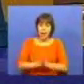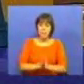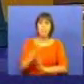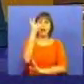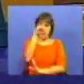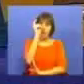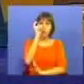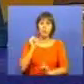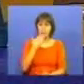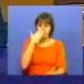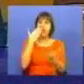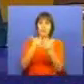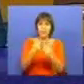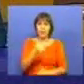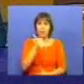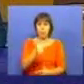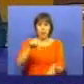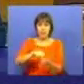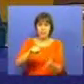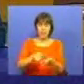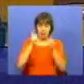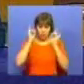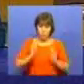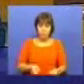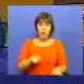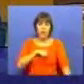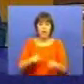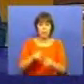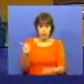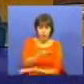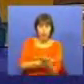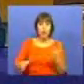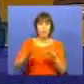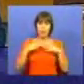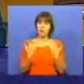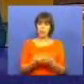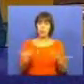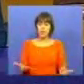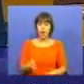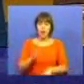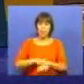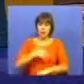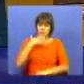sua coragem para enfrentarem o Bloco Central que se instalou na política económica e social,